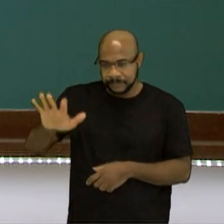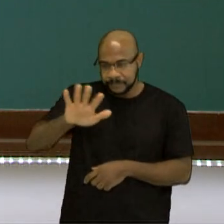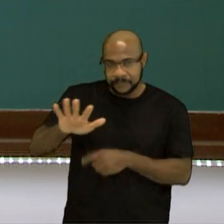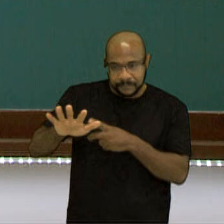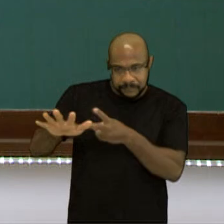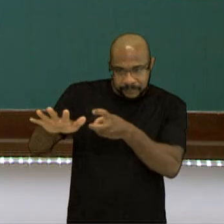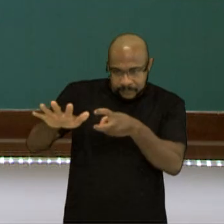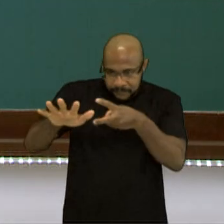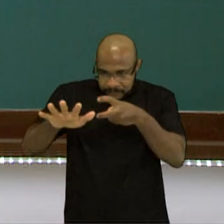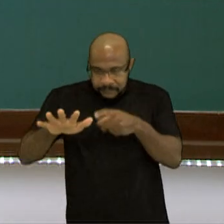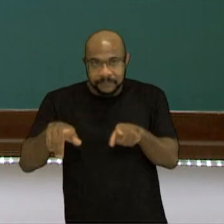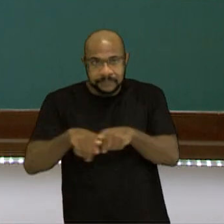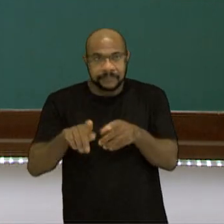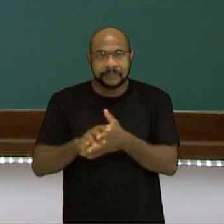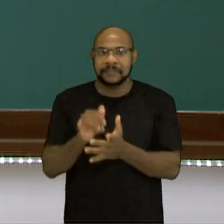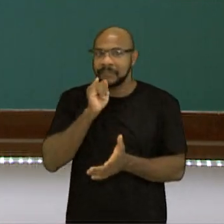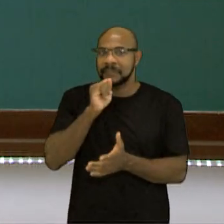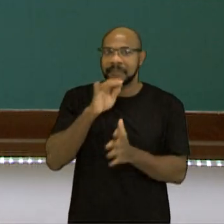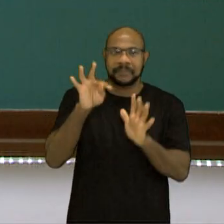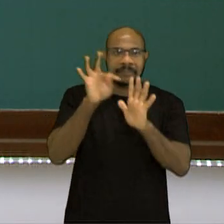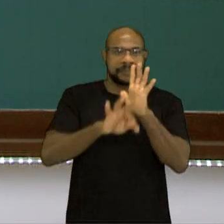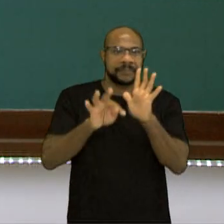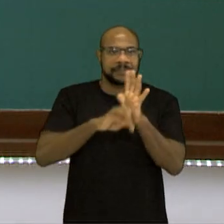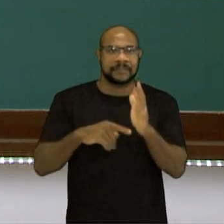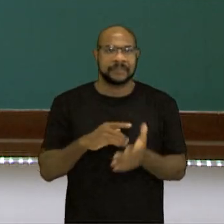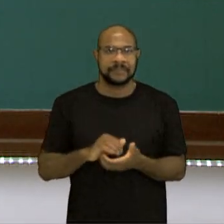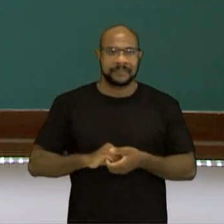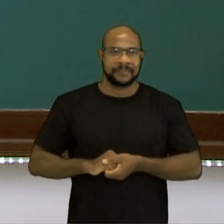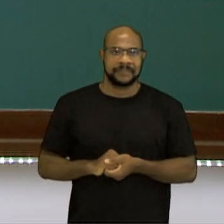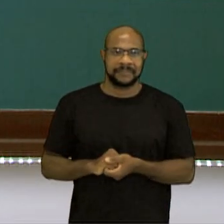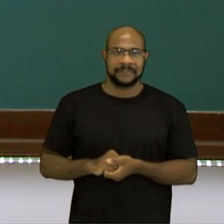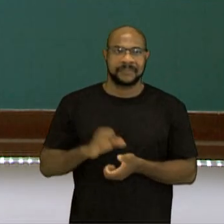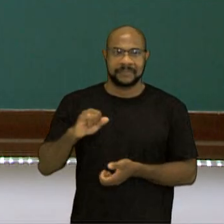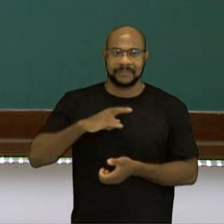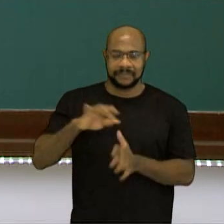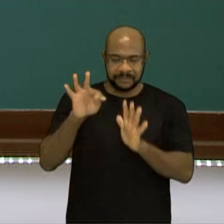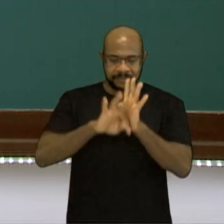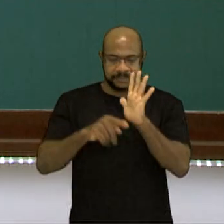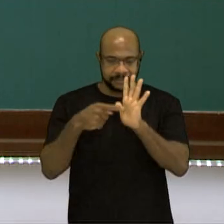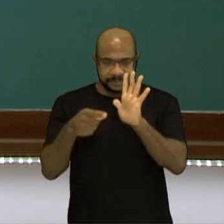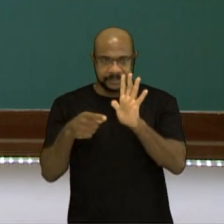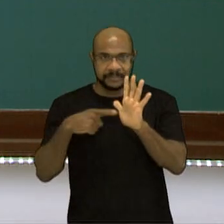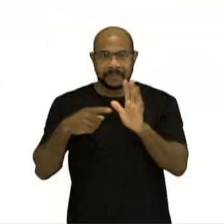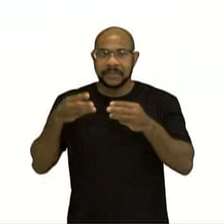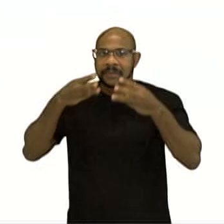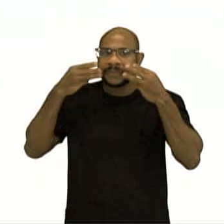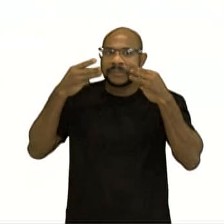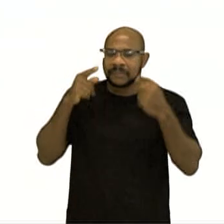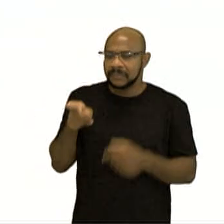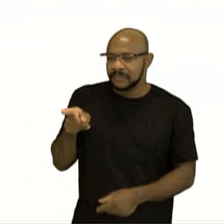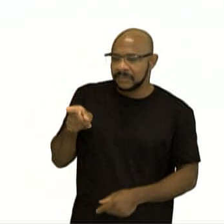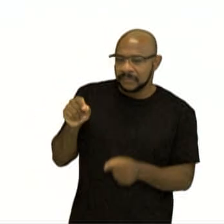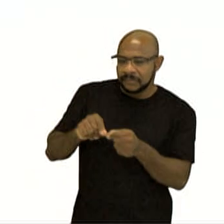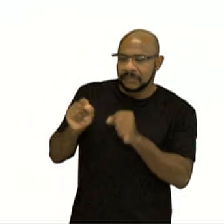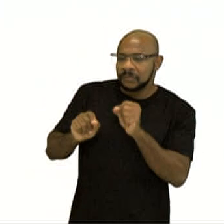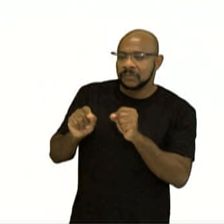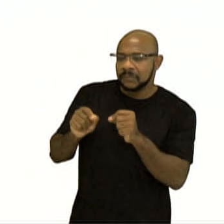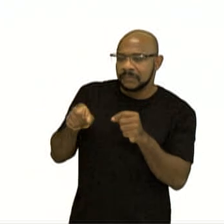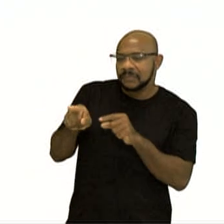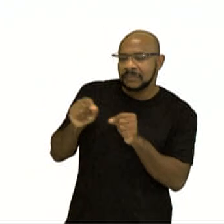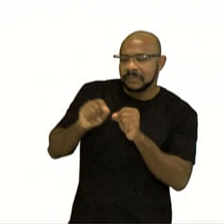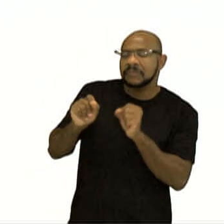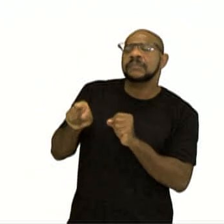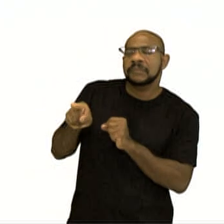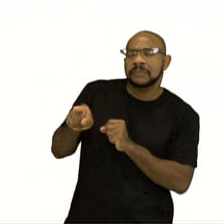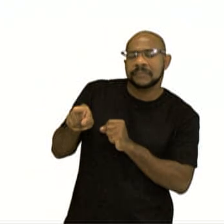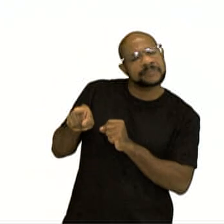exemplo, se aqui fosse um texto, nós temos lá o Garfield, o que ele está fazendo? Ele está pensando, então eu